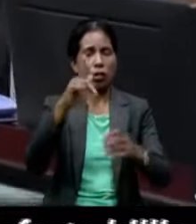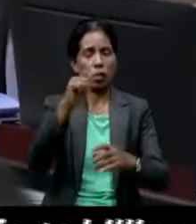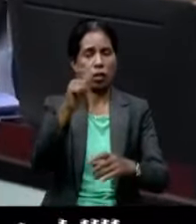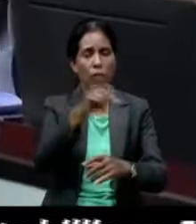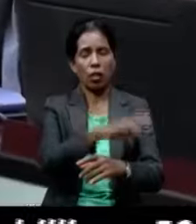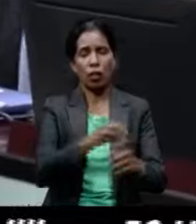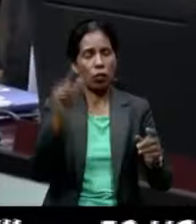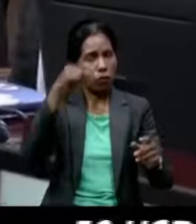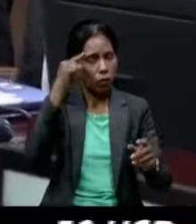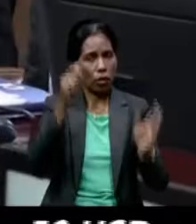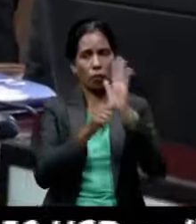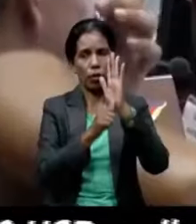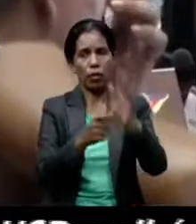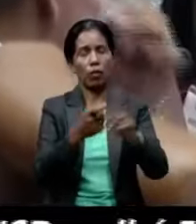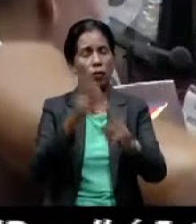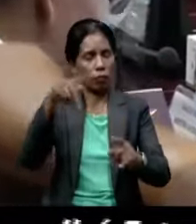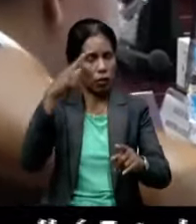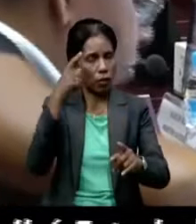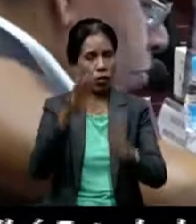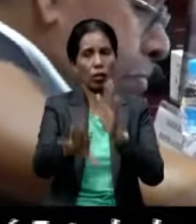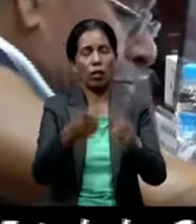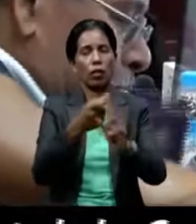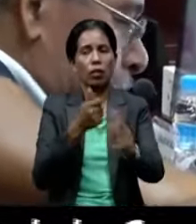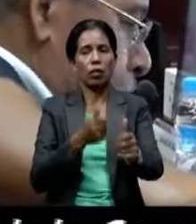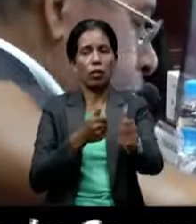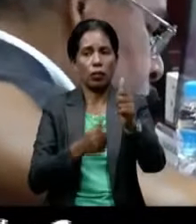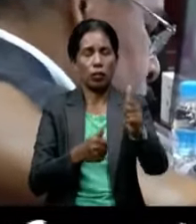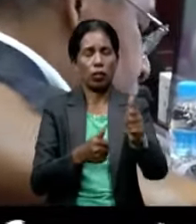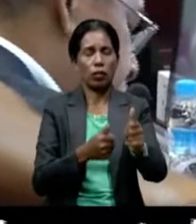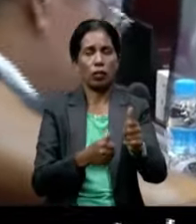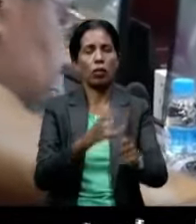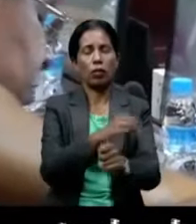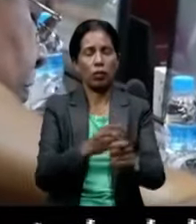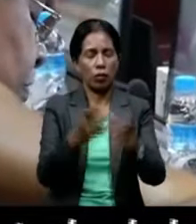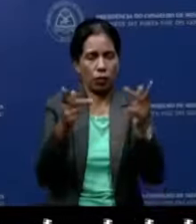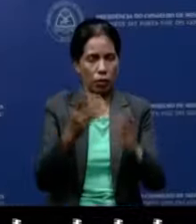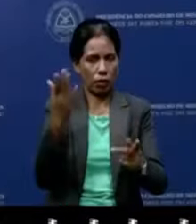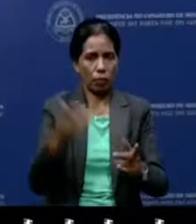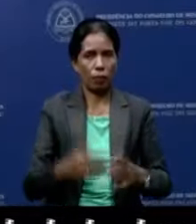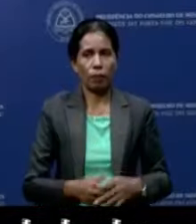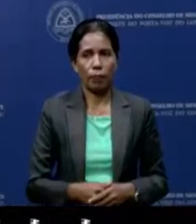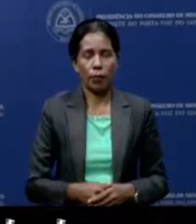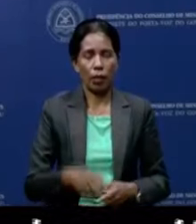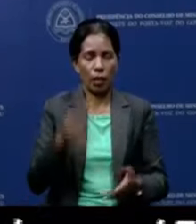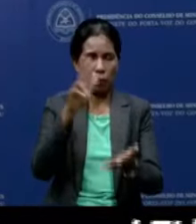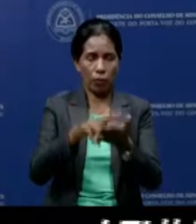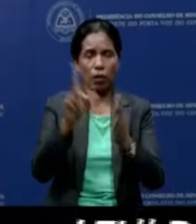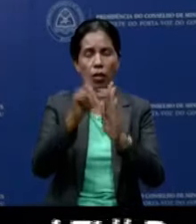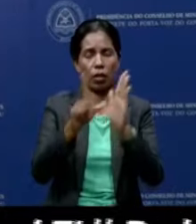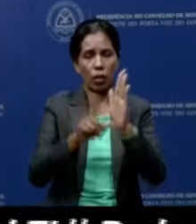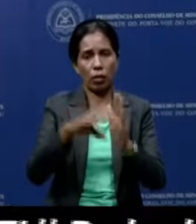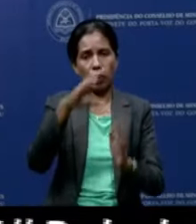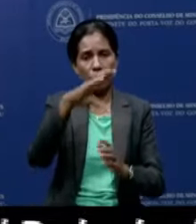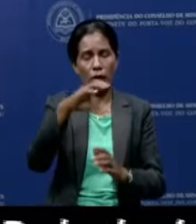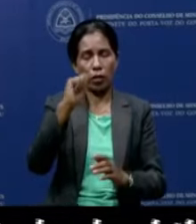apresenta Laos maiu si confiança política nebe hili bazia ba ninha mérito ya setor refere. O progresso si a aprovação lei Comissão Anticorrupção